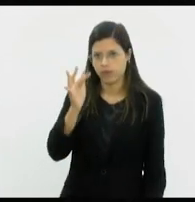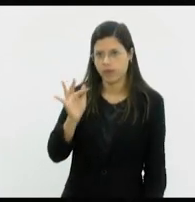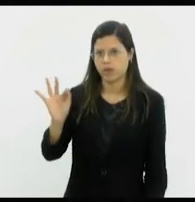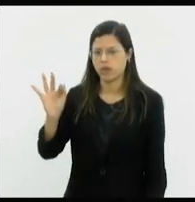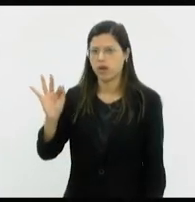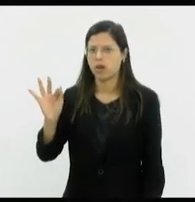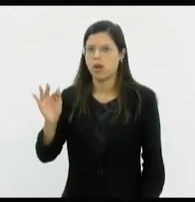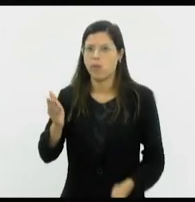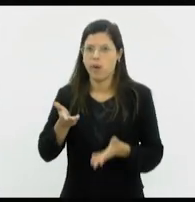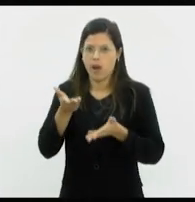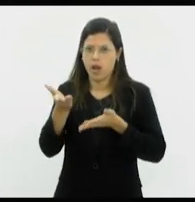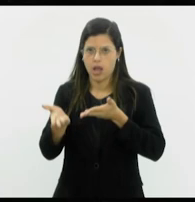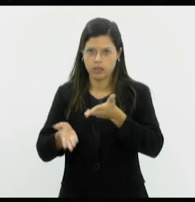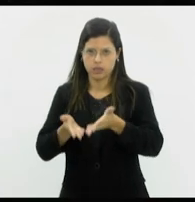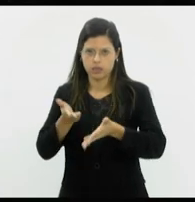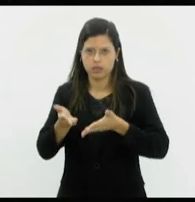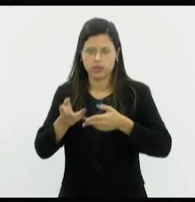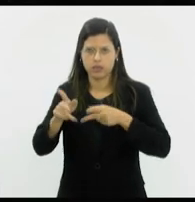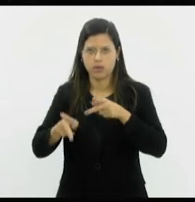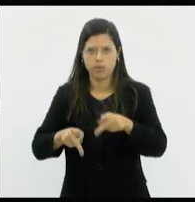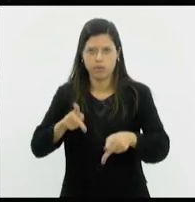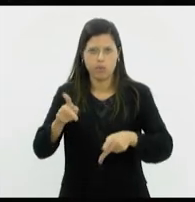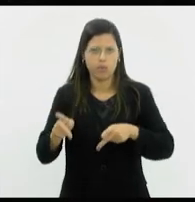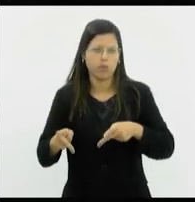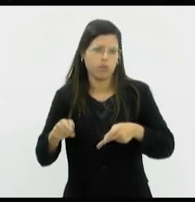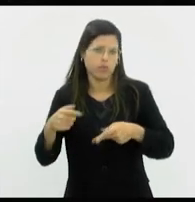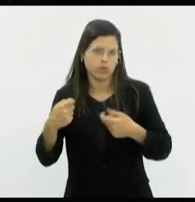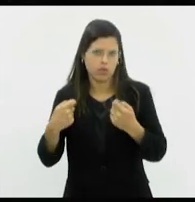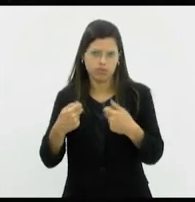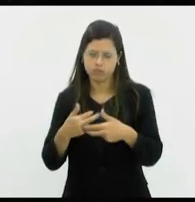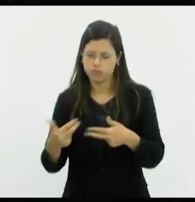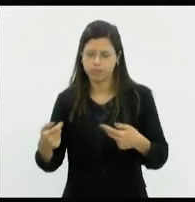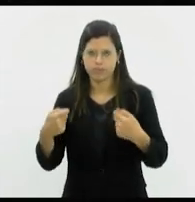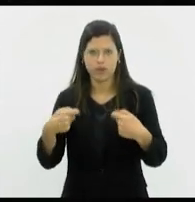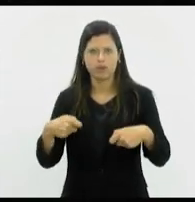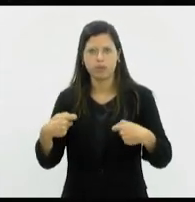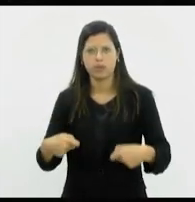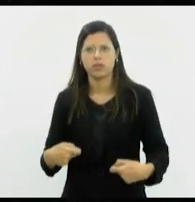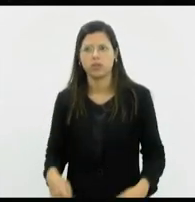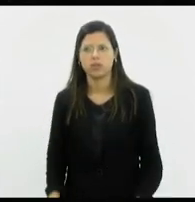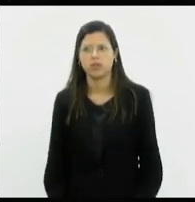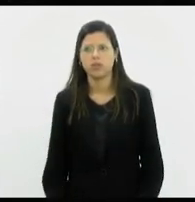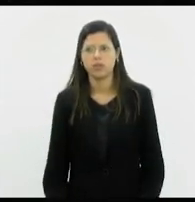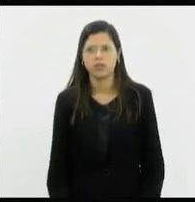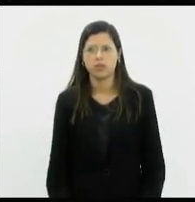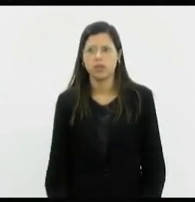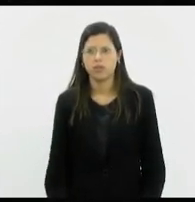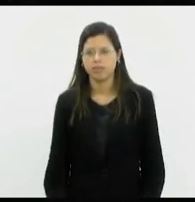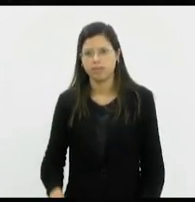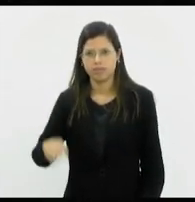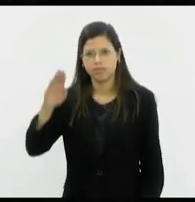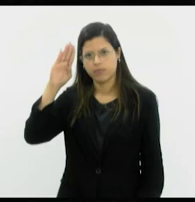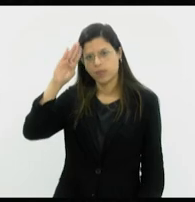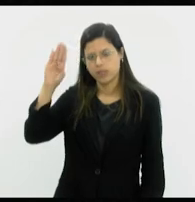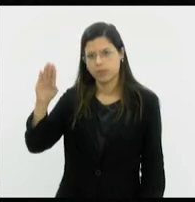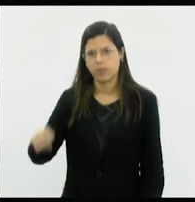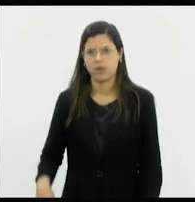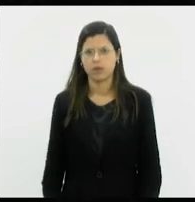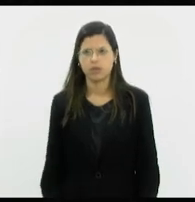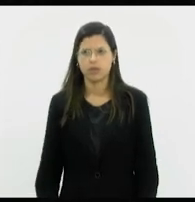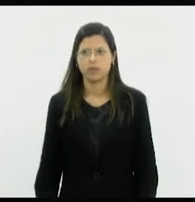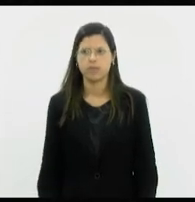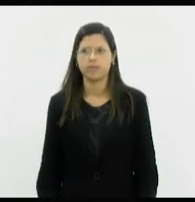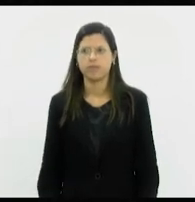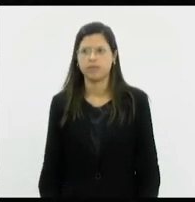atendam a população em suas necessidades mais fundamentais.